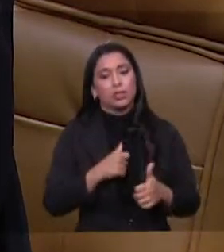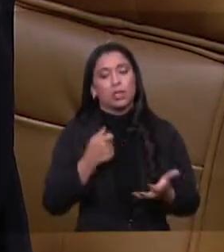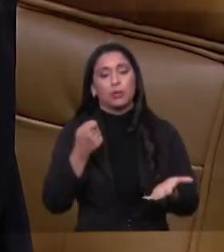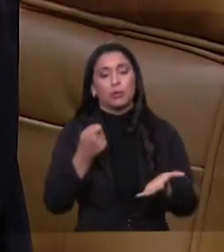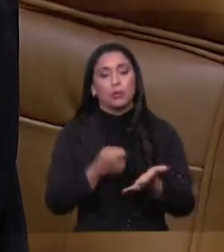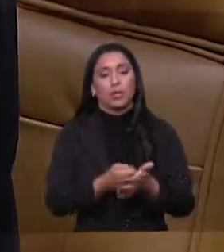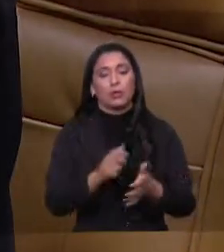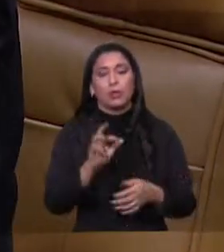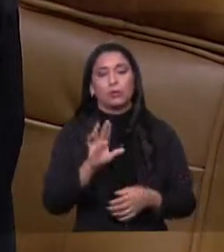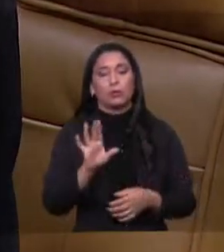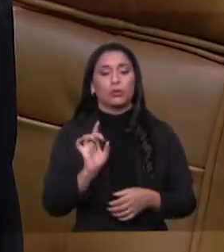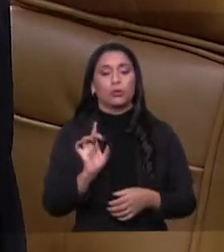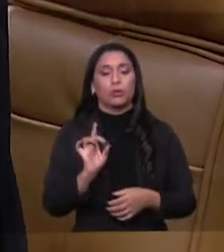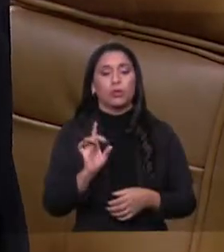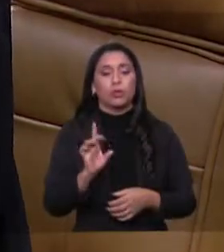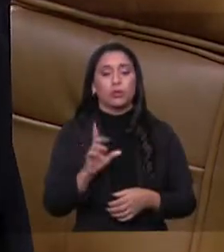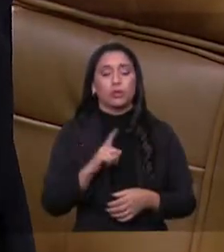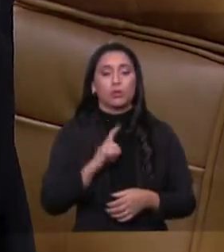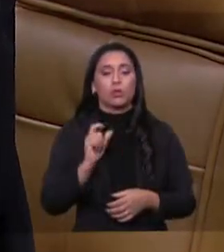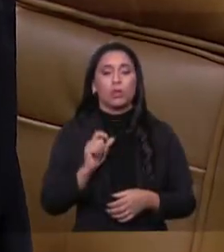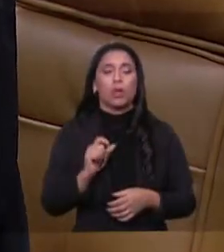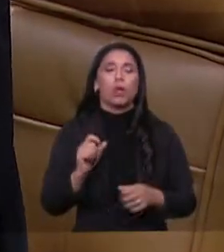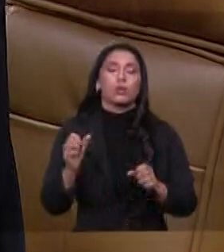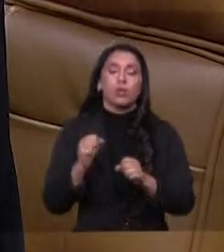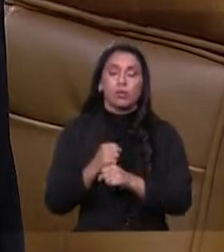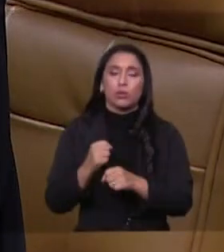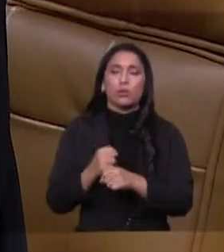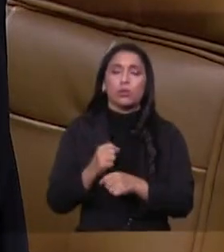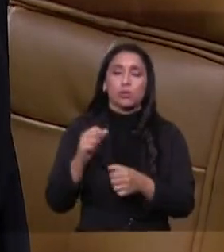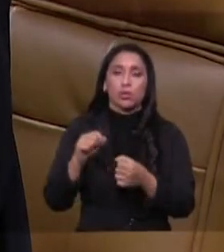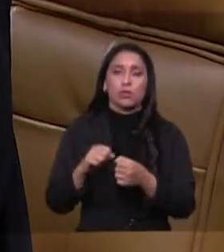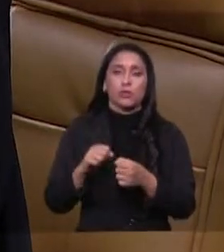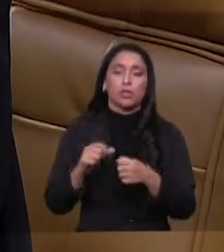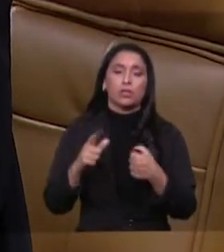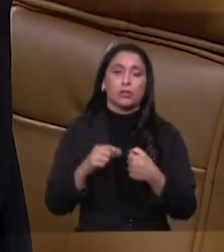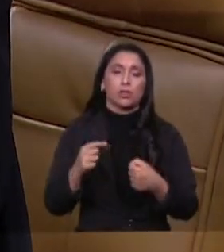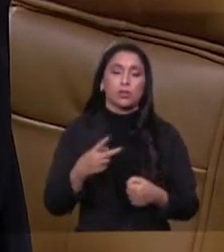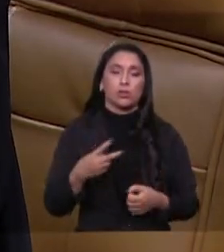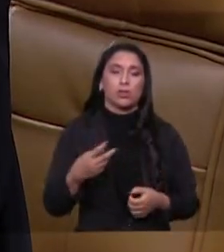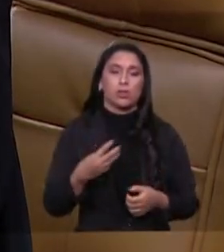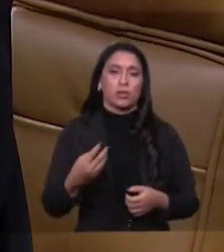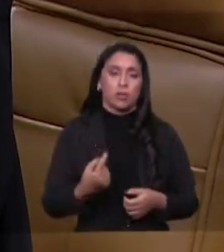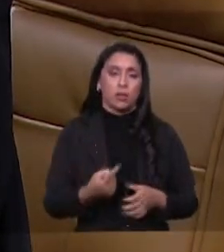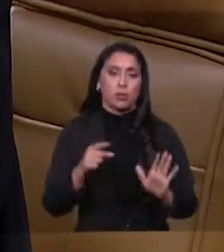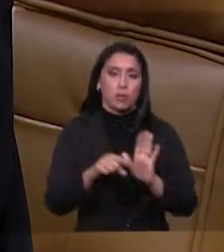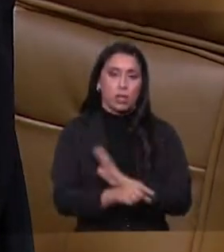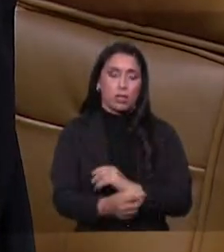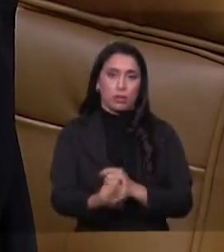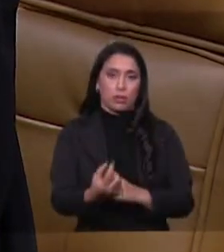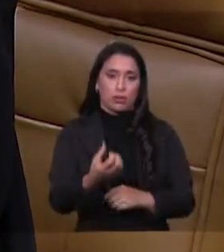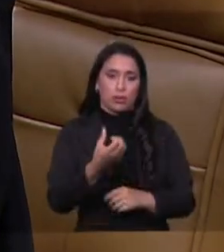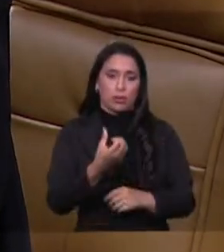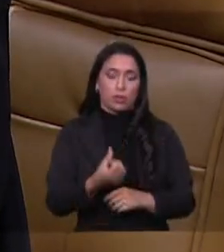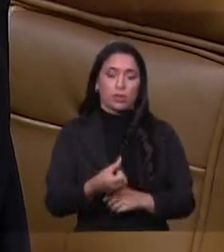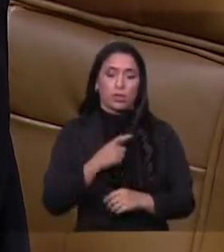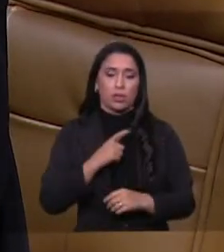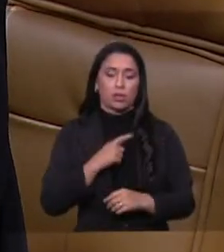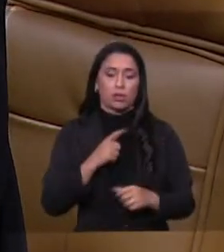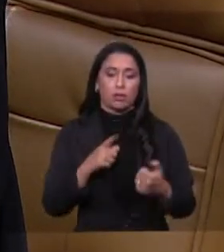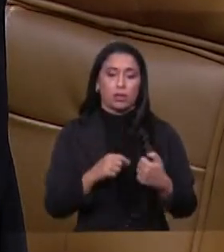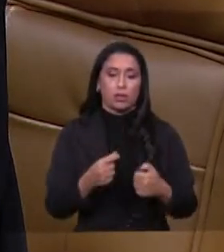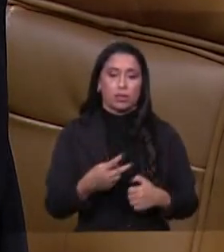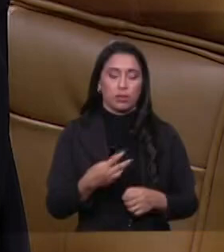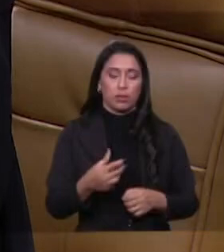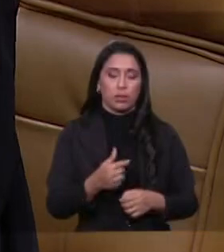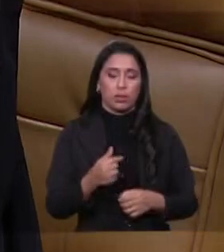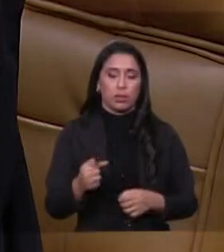fica restrita às benfeitorias de boa-fé, previstas no artigo 231, parágrafo 6º. Consoante o artigo